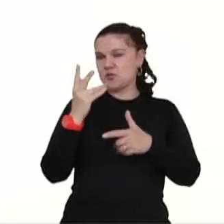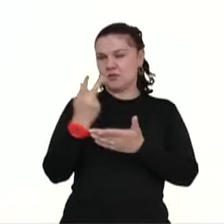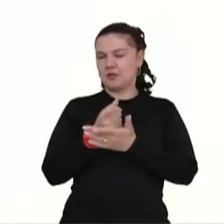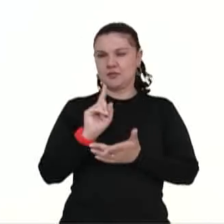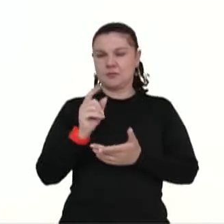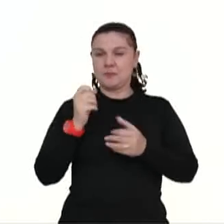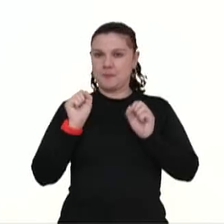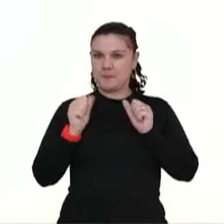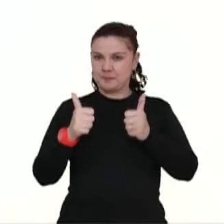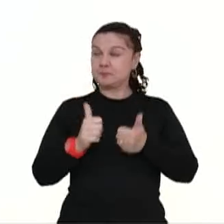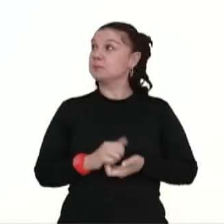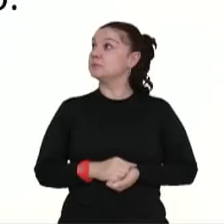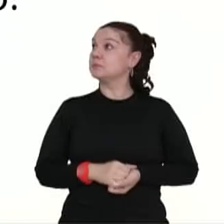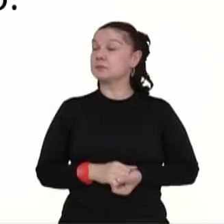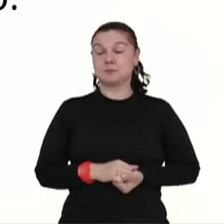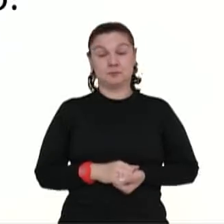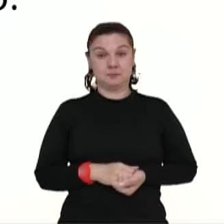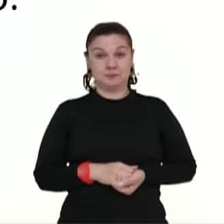copiar, beleza?